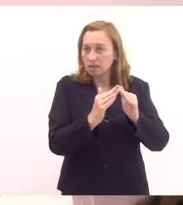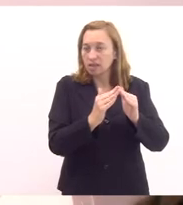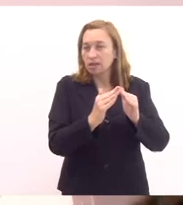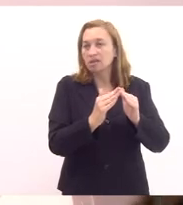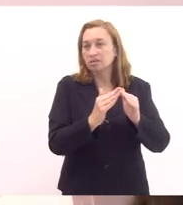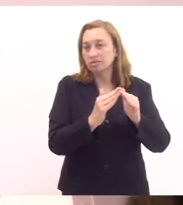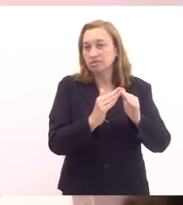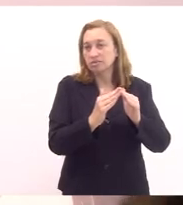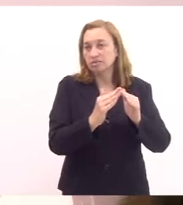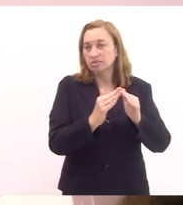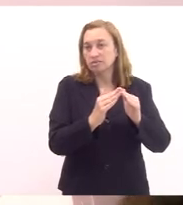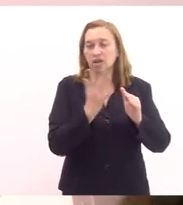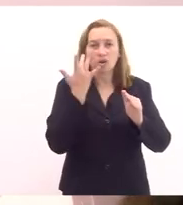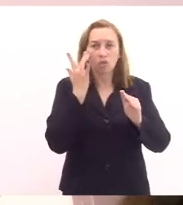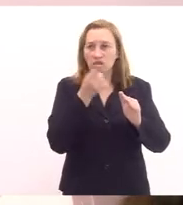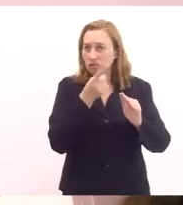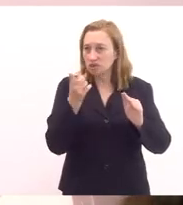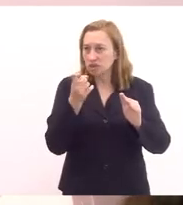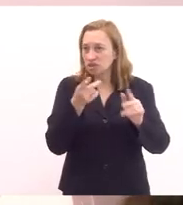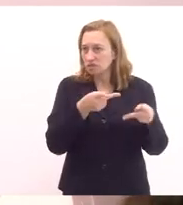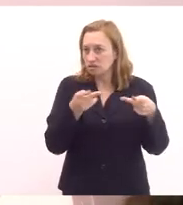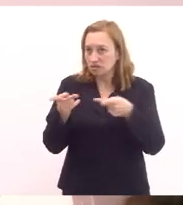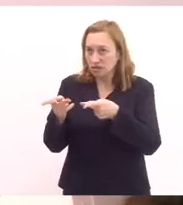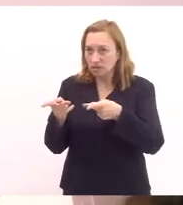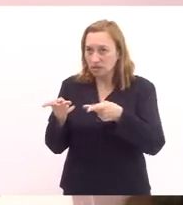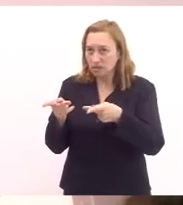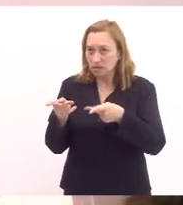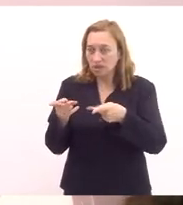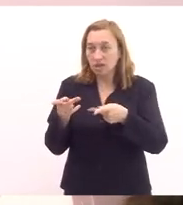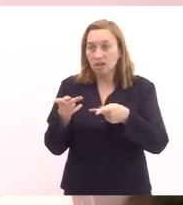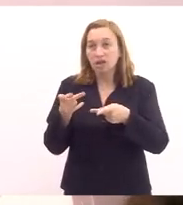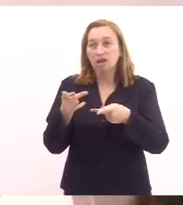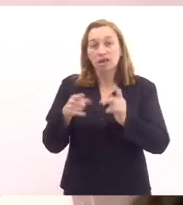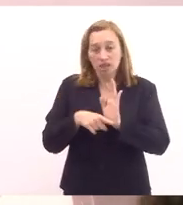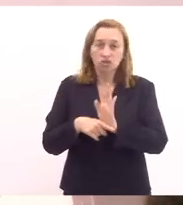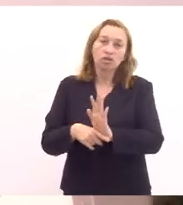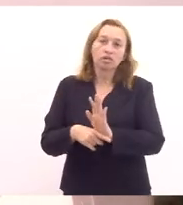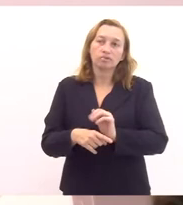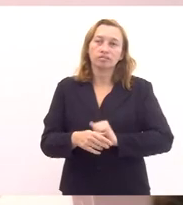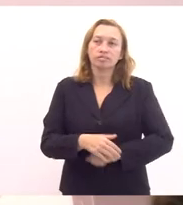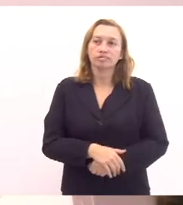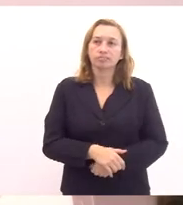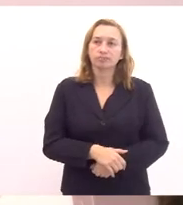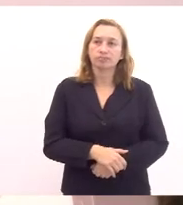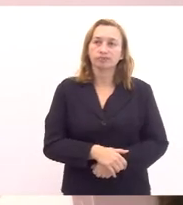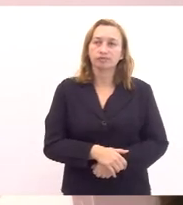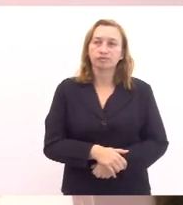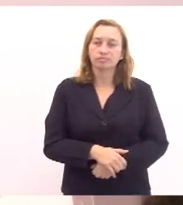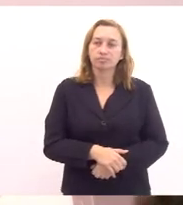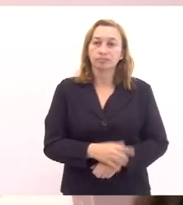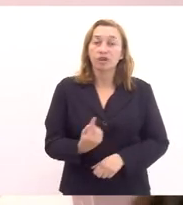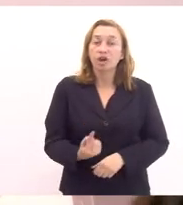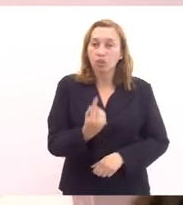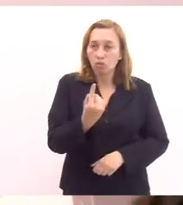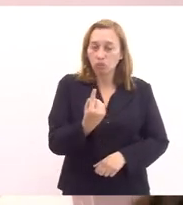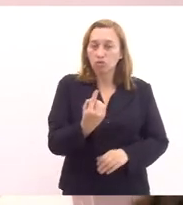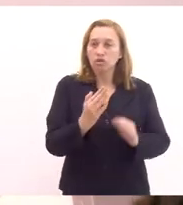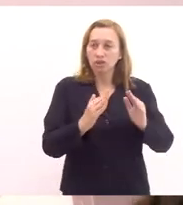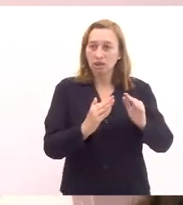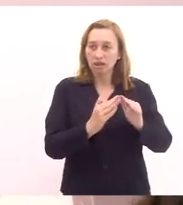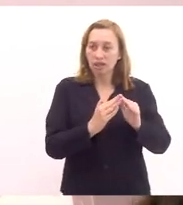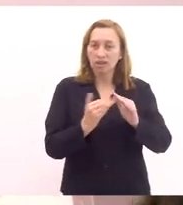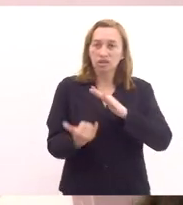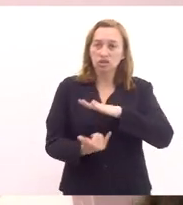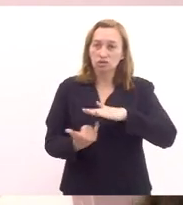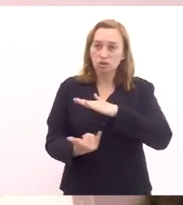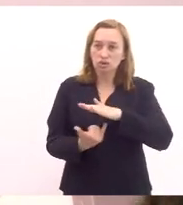e é eu acho que vocês vão fazer uma visita e talvez ajudar Ah tá é a única instituição